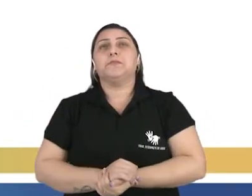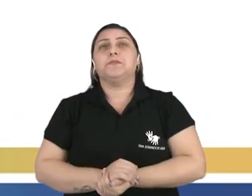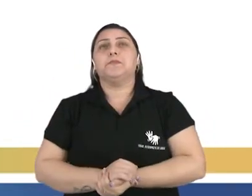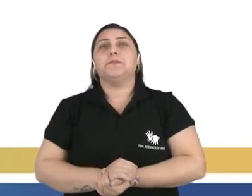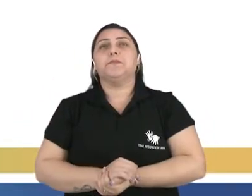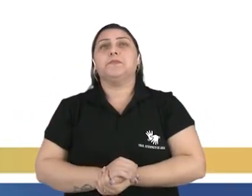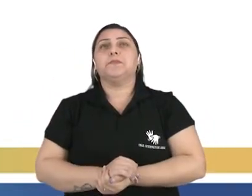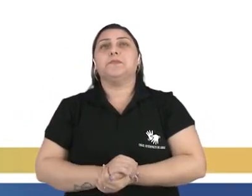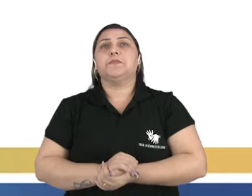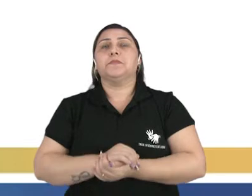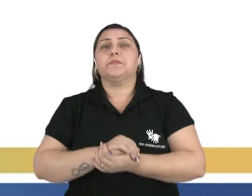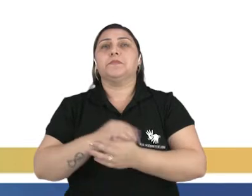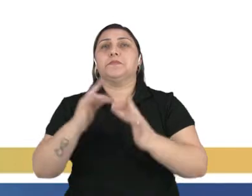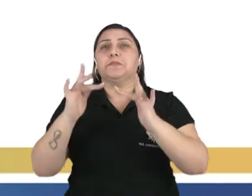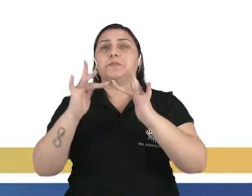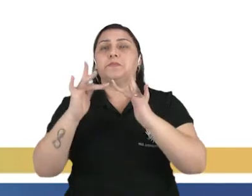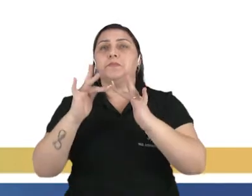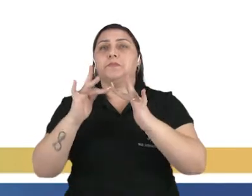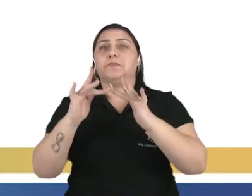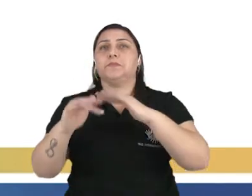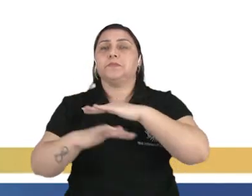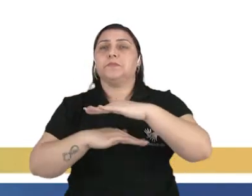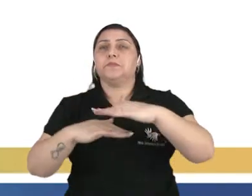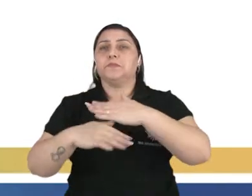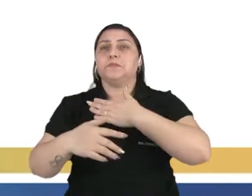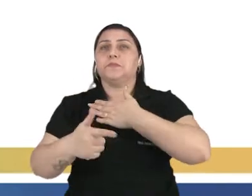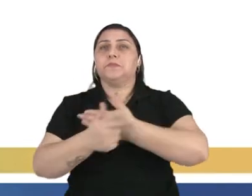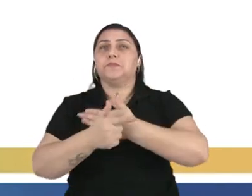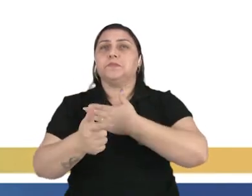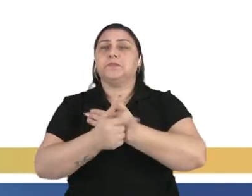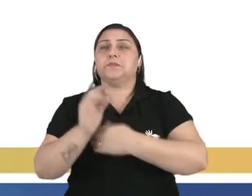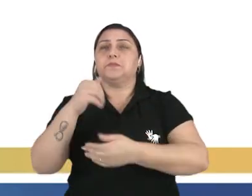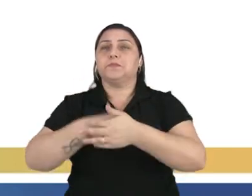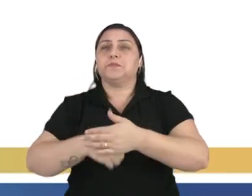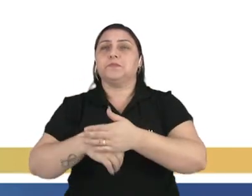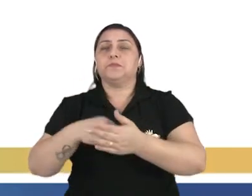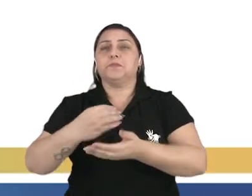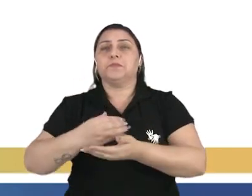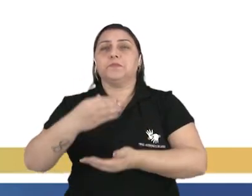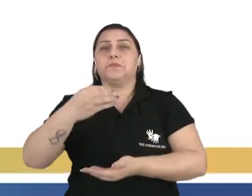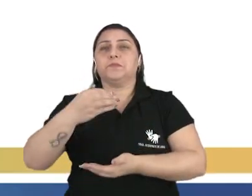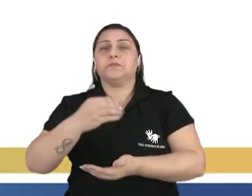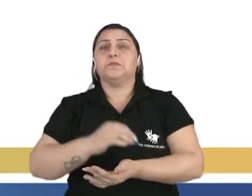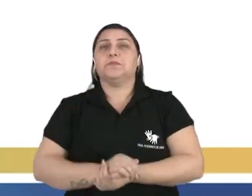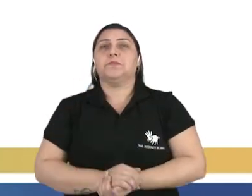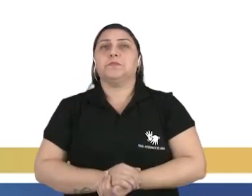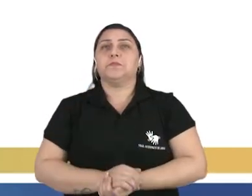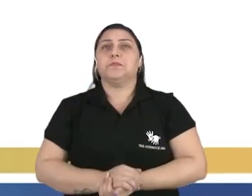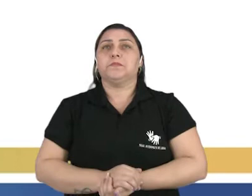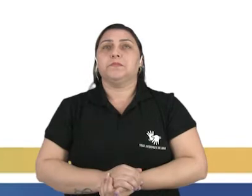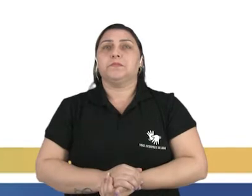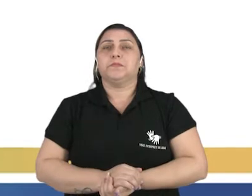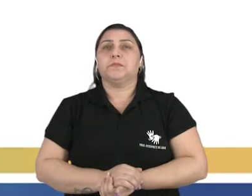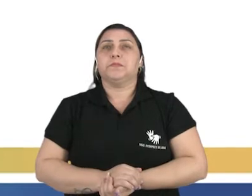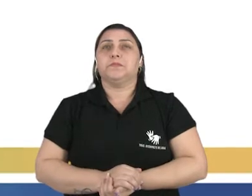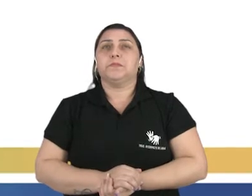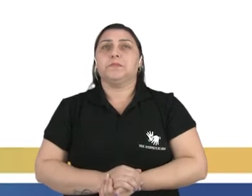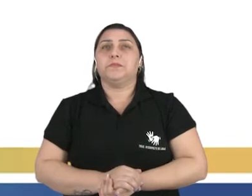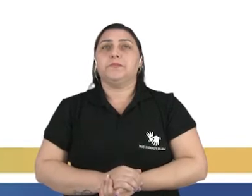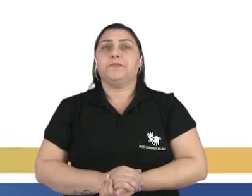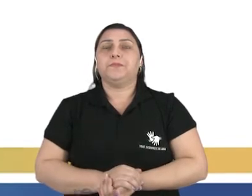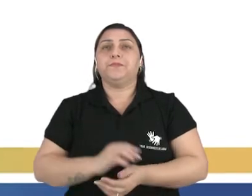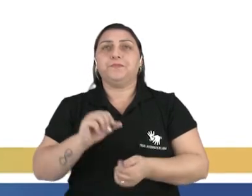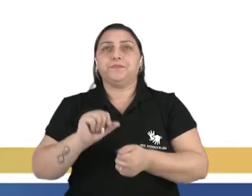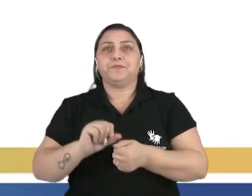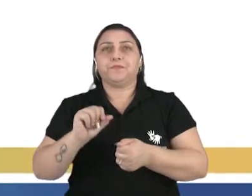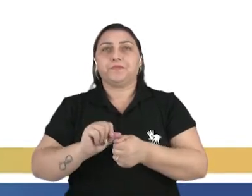por contato ela ia ficando armazenada num papel alumínio que está aqui dentro da garrafa. E a descarga elétrica era